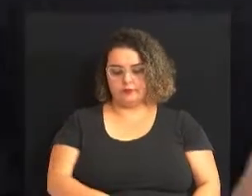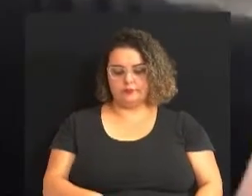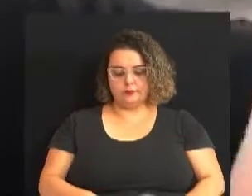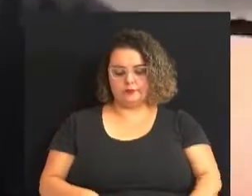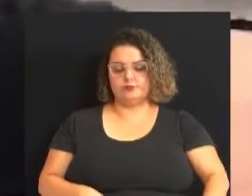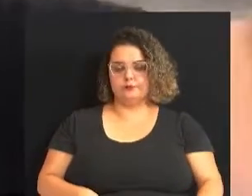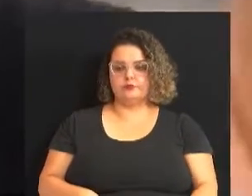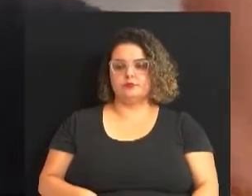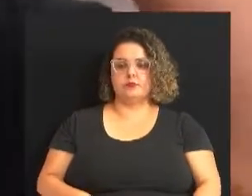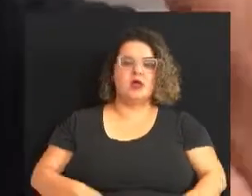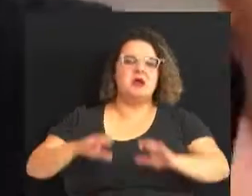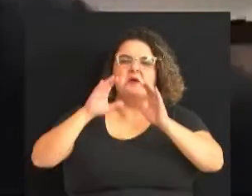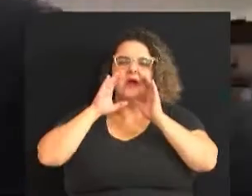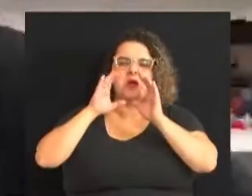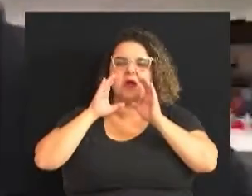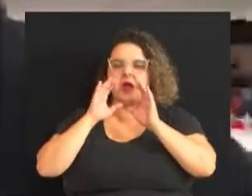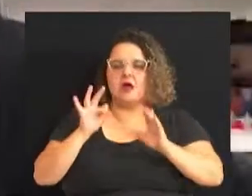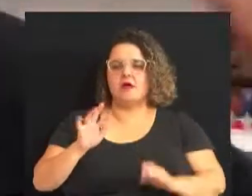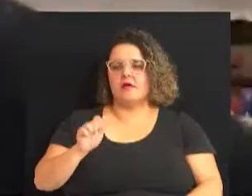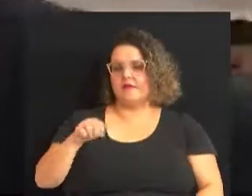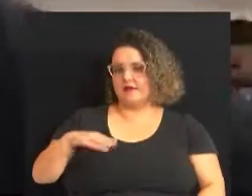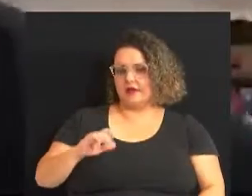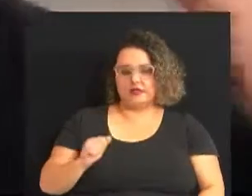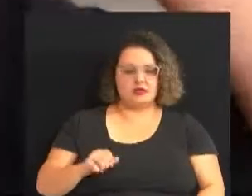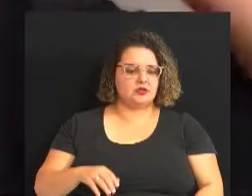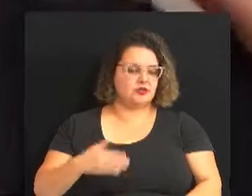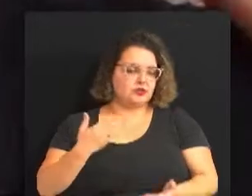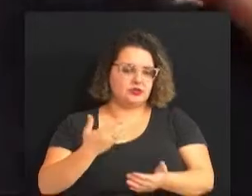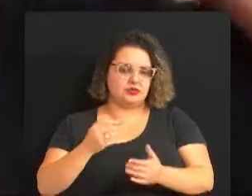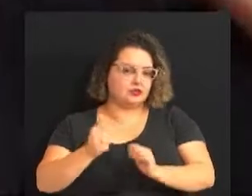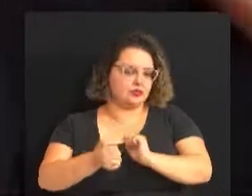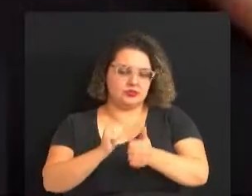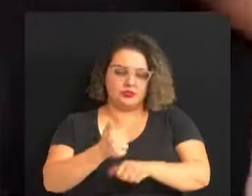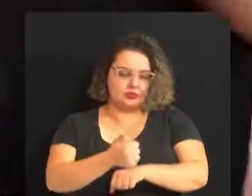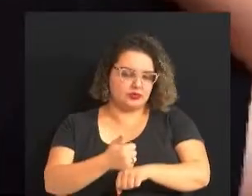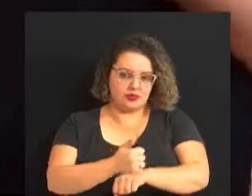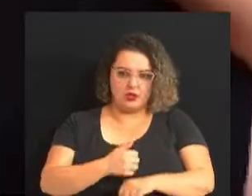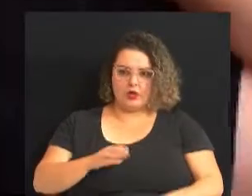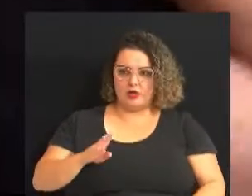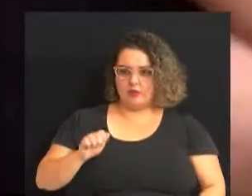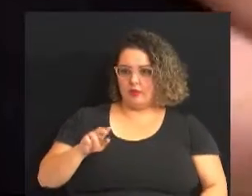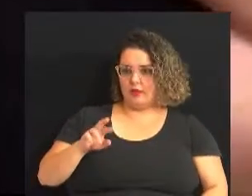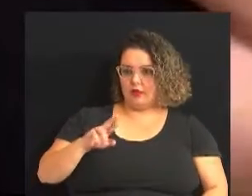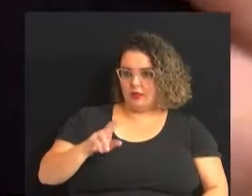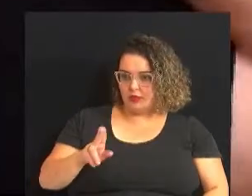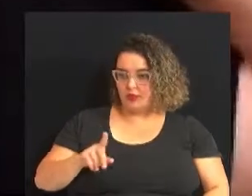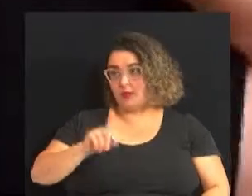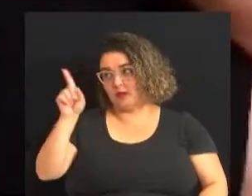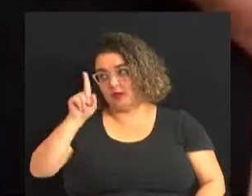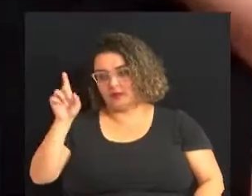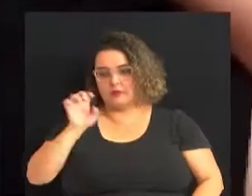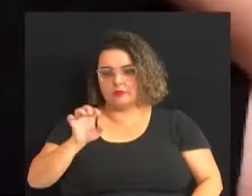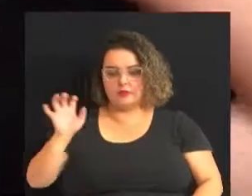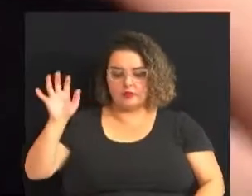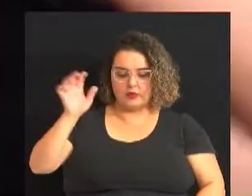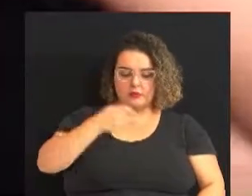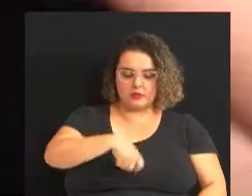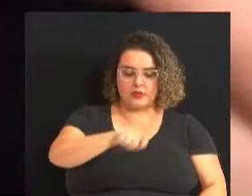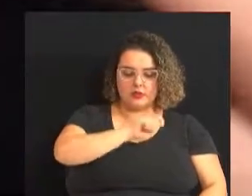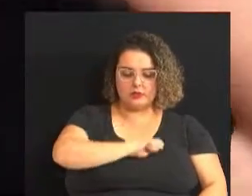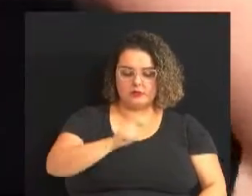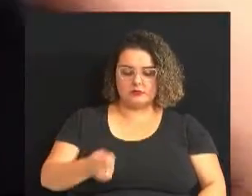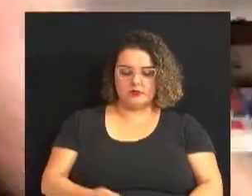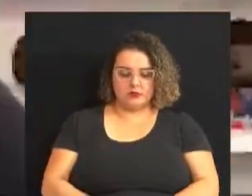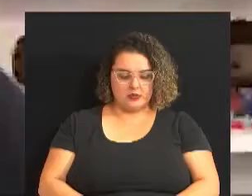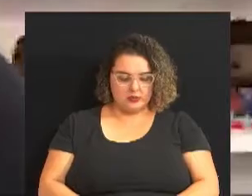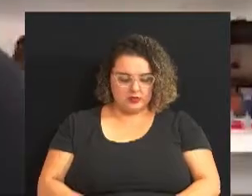sendo vaiado em Franca, jogando em Bauru, e aqui no Brasil, e o cara foi para a Espanha se provar, né, evoluir, eu